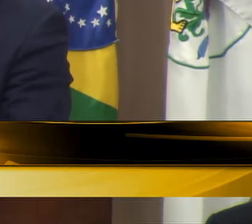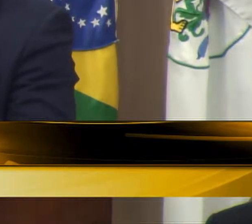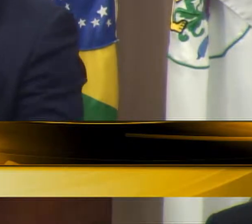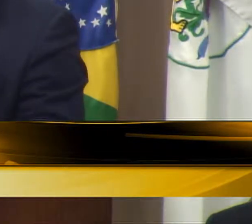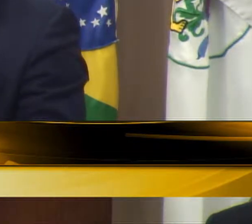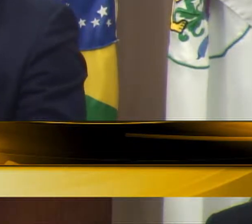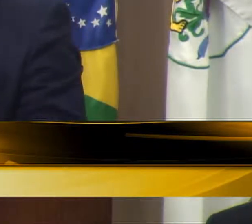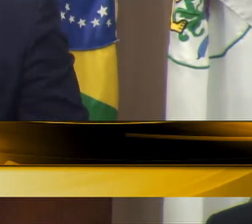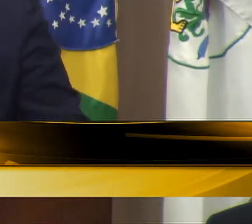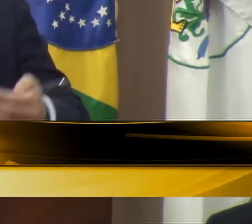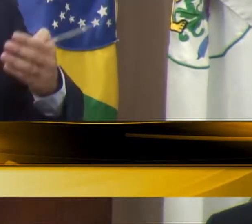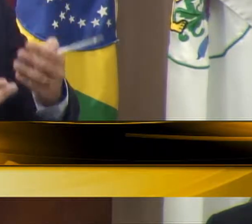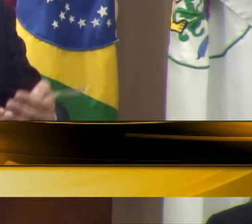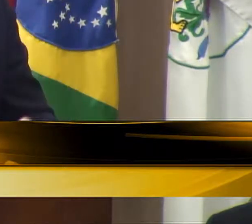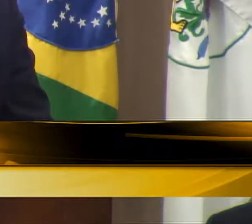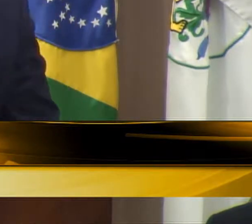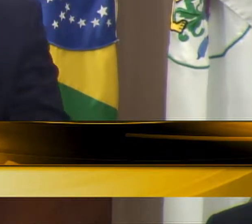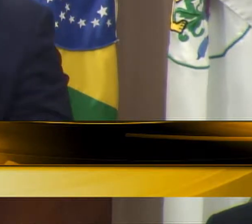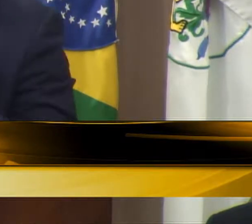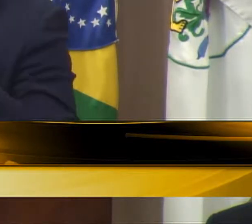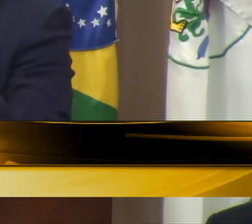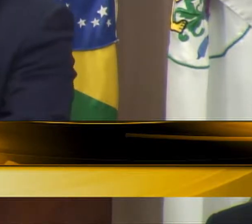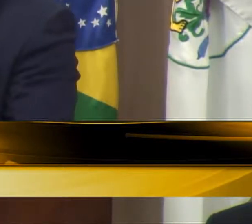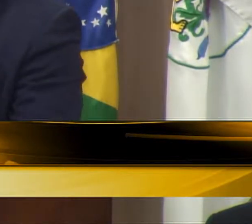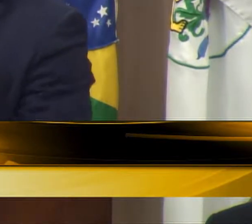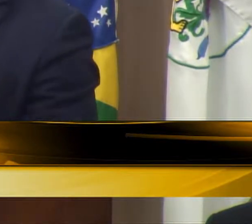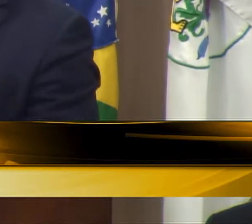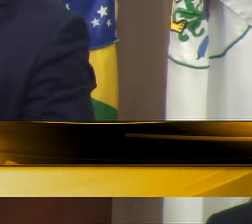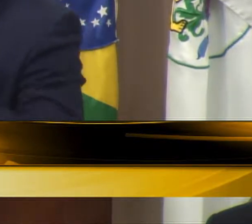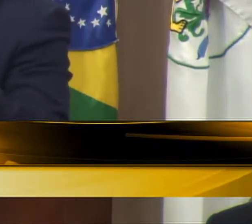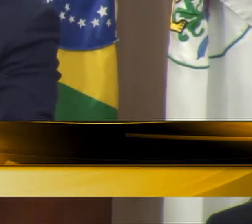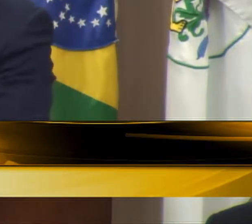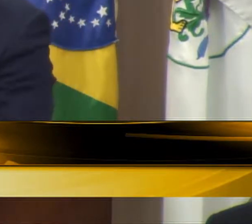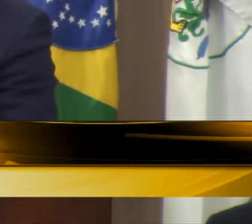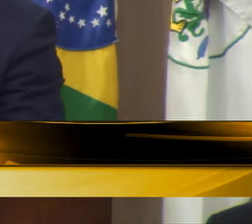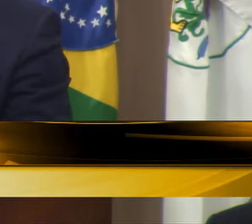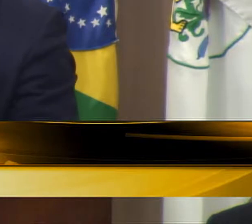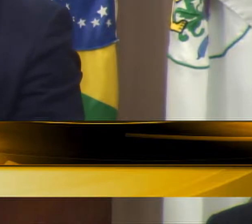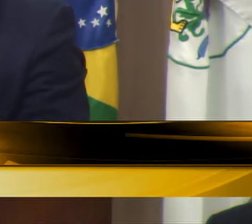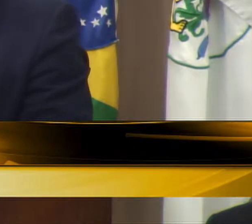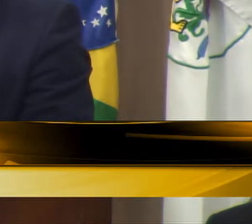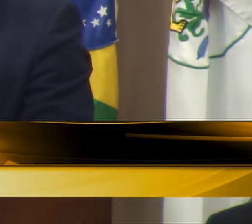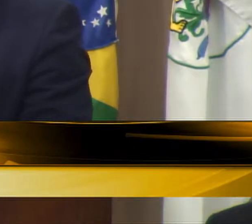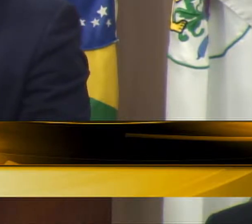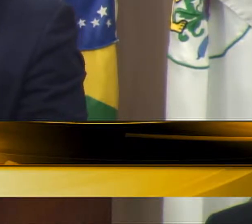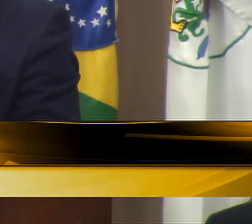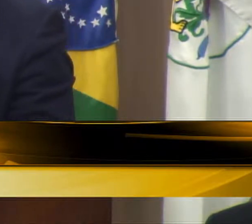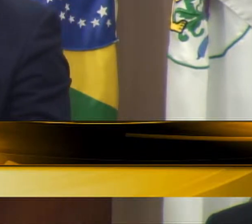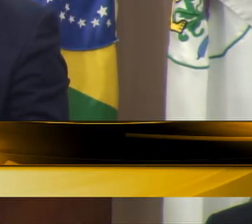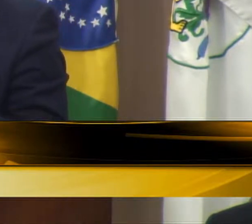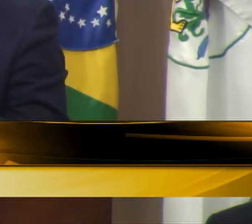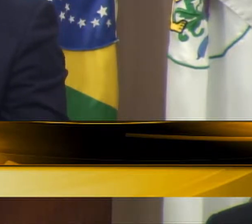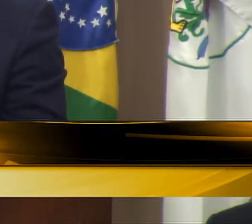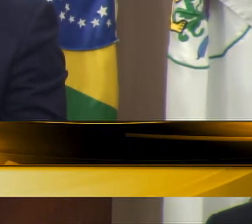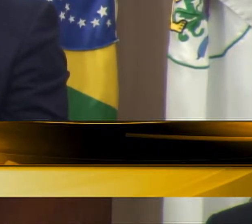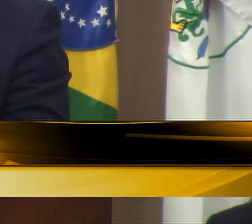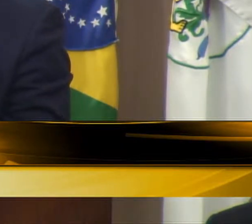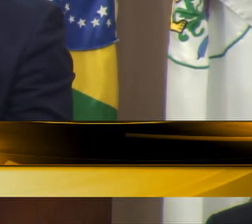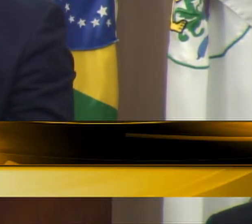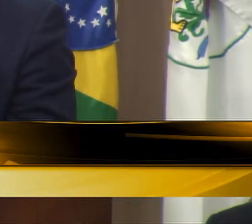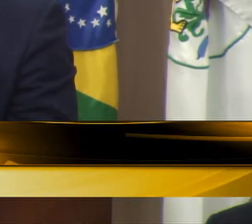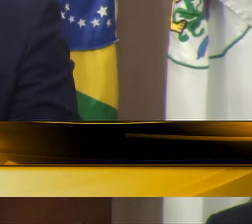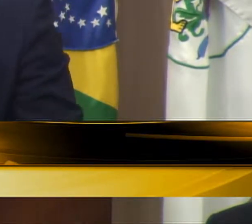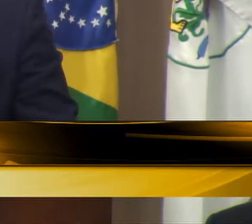do sistema, a gente cobra muito da secretaria, a gente cobra muito do prefeito, a gente cobra melhores condições, mas a gente não sabe,